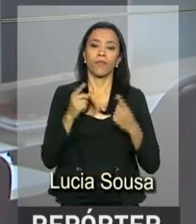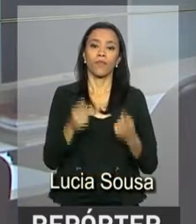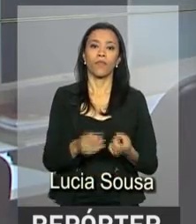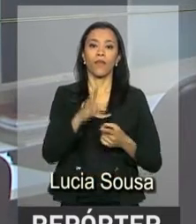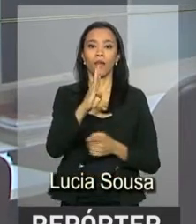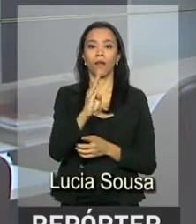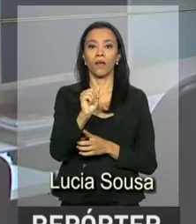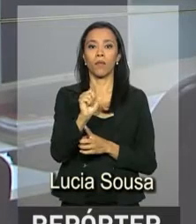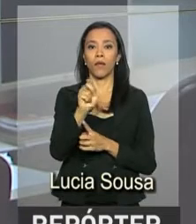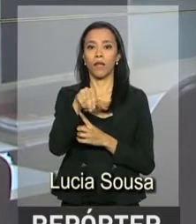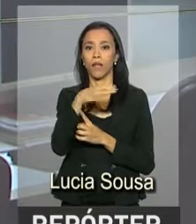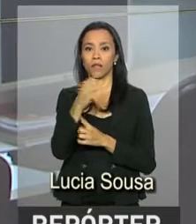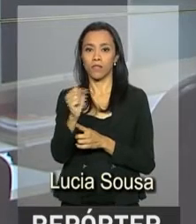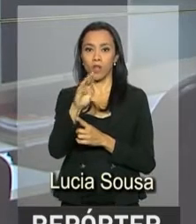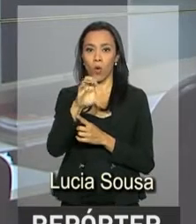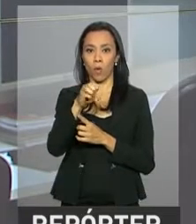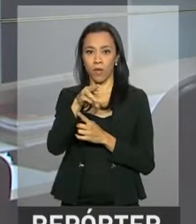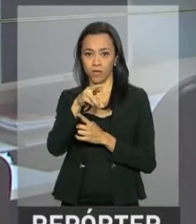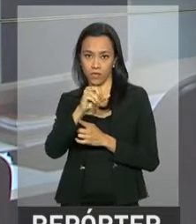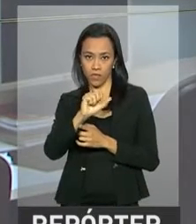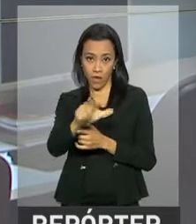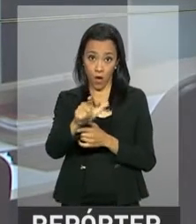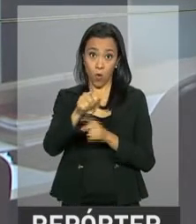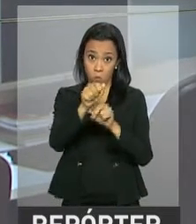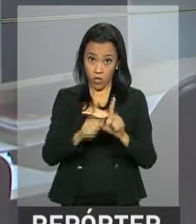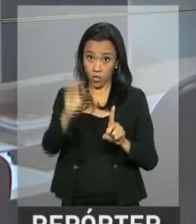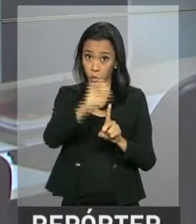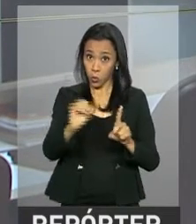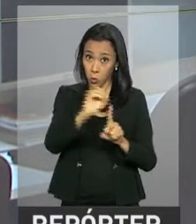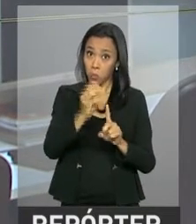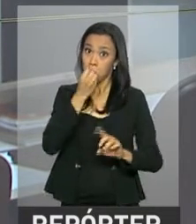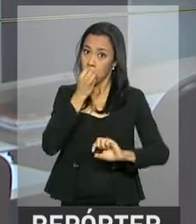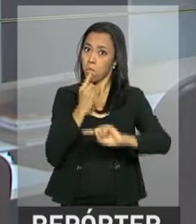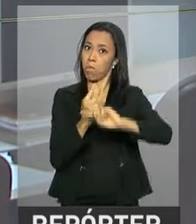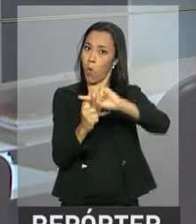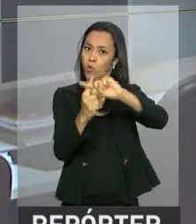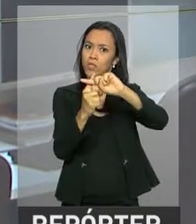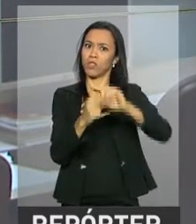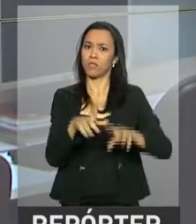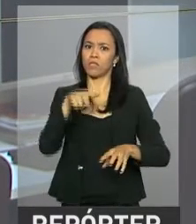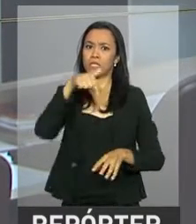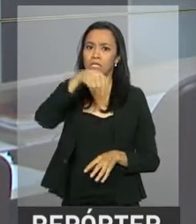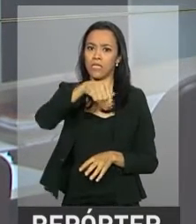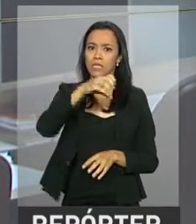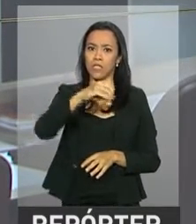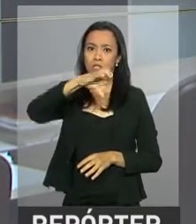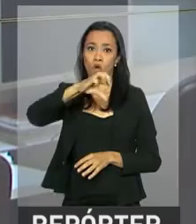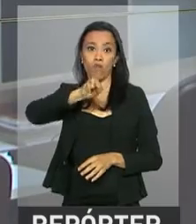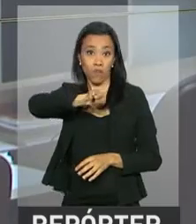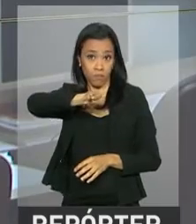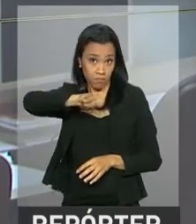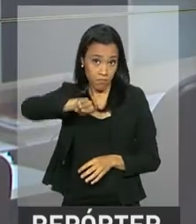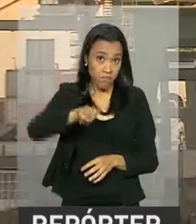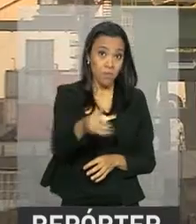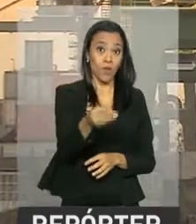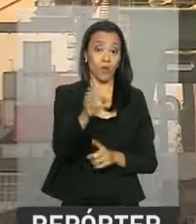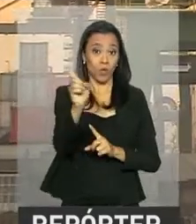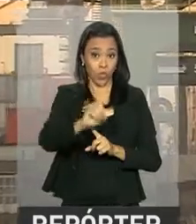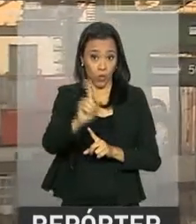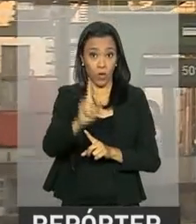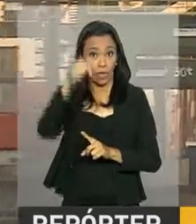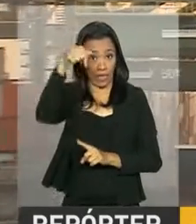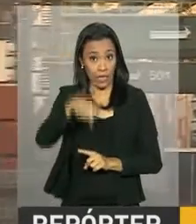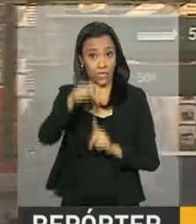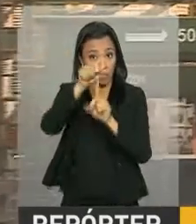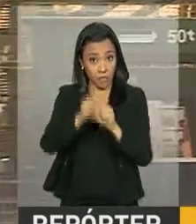na terceira semana de outubro registrou saldo positivo de 709 milhões de dólares neste mês